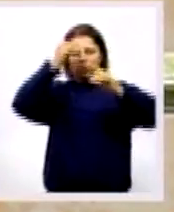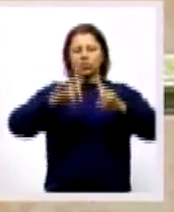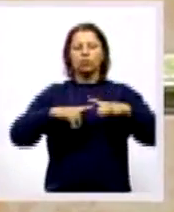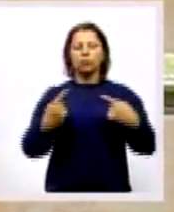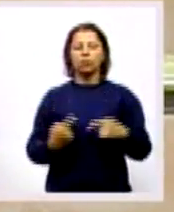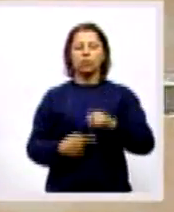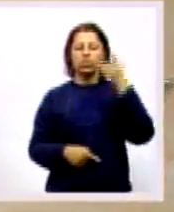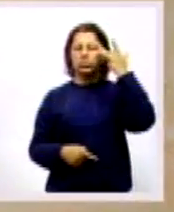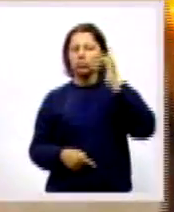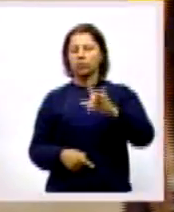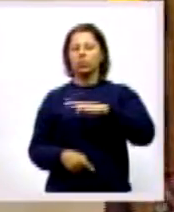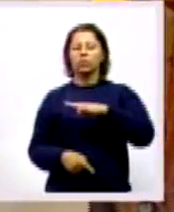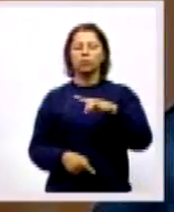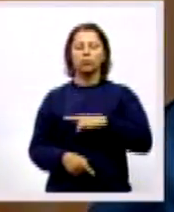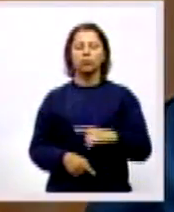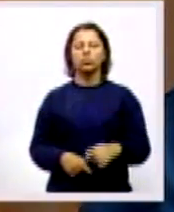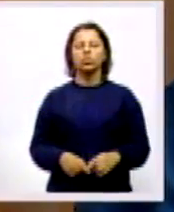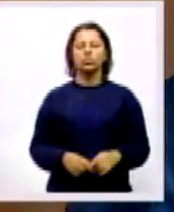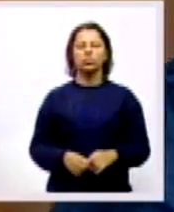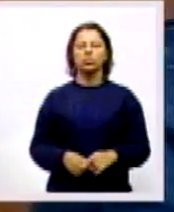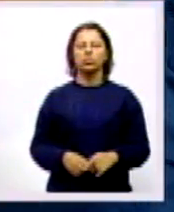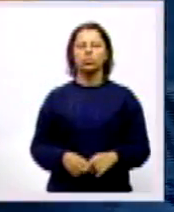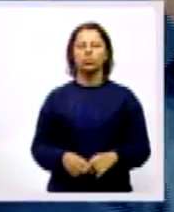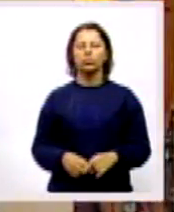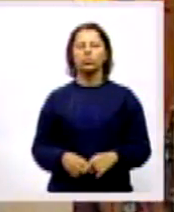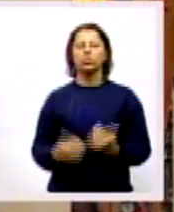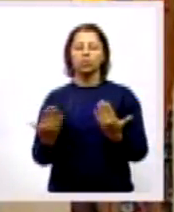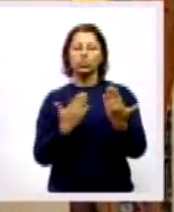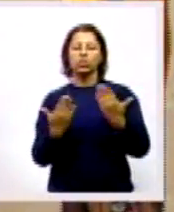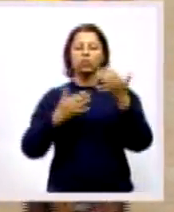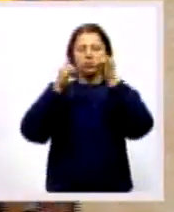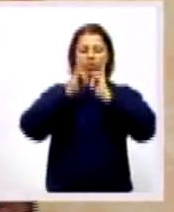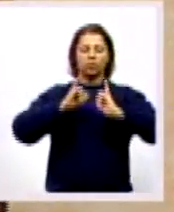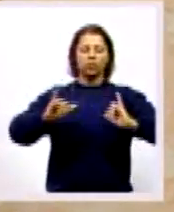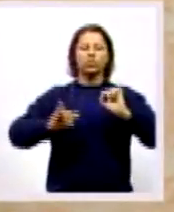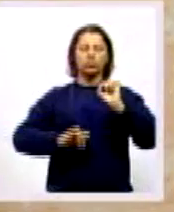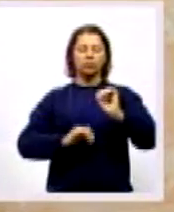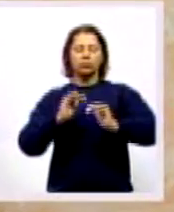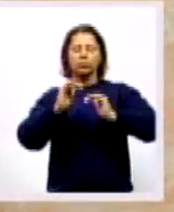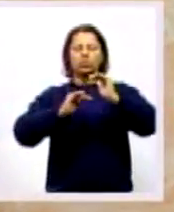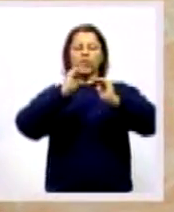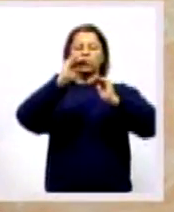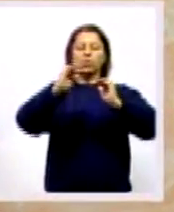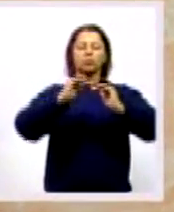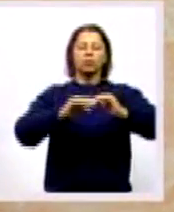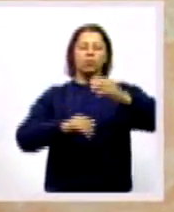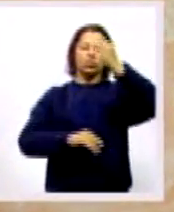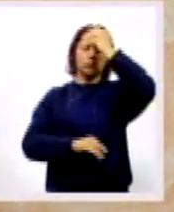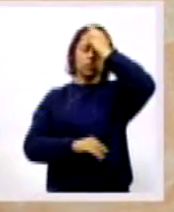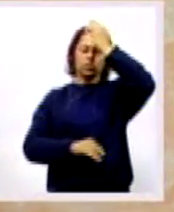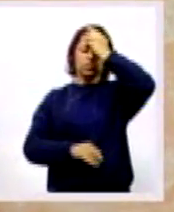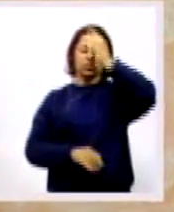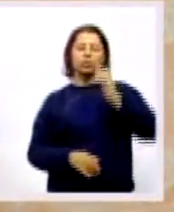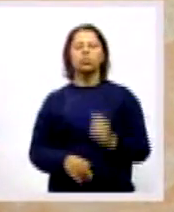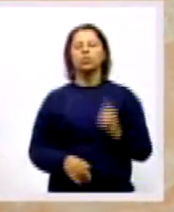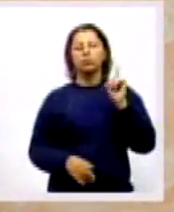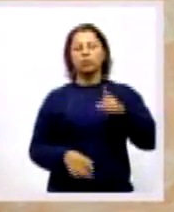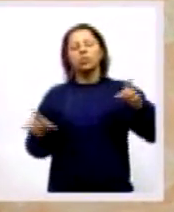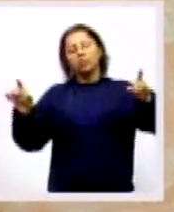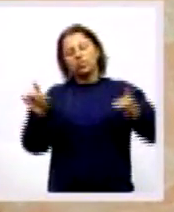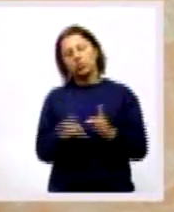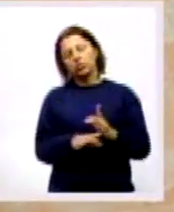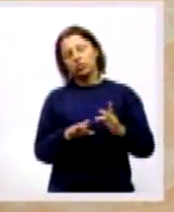você não sabe que tem. E a psicologia nos diz que o processo do inconsciente, ele é